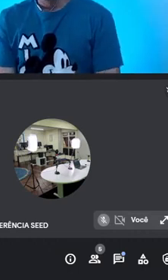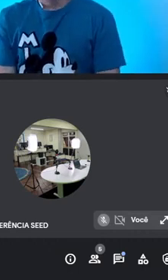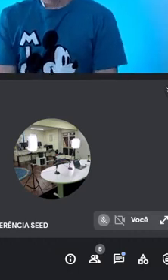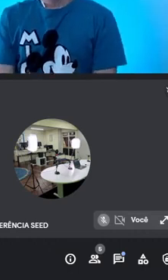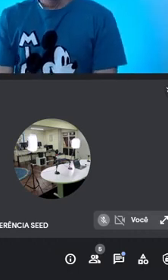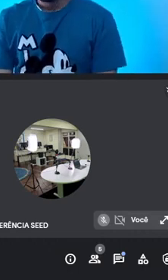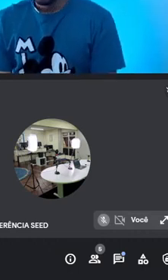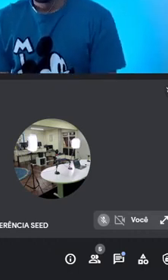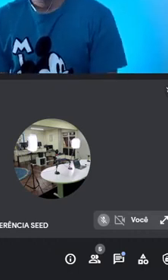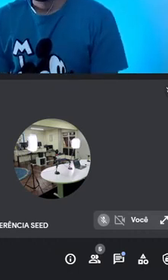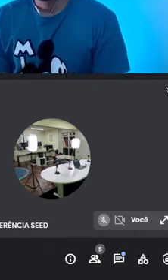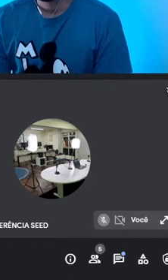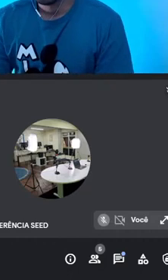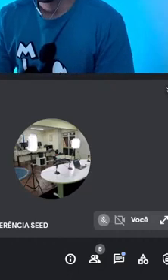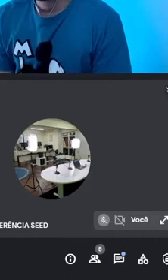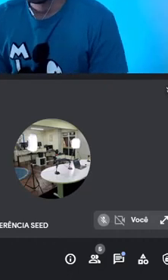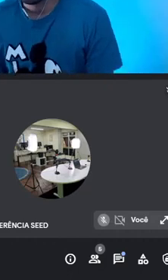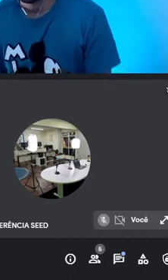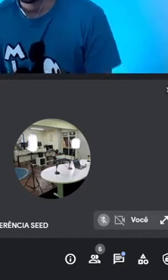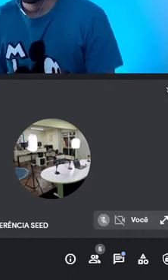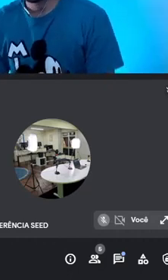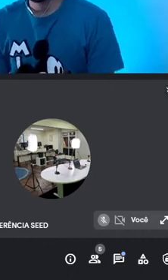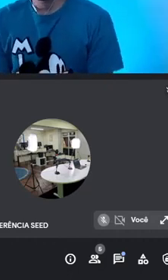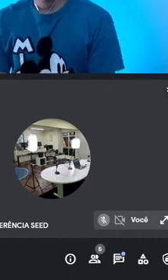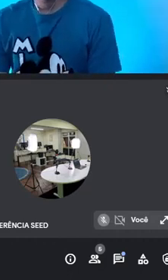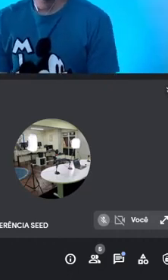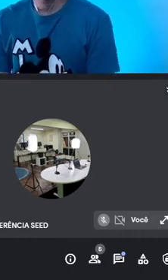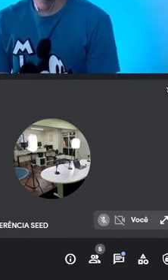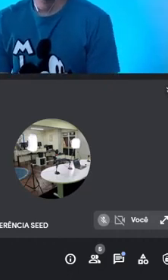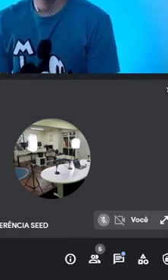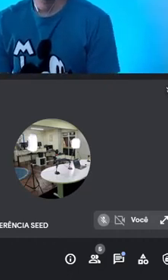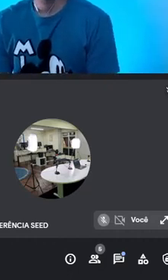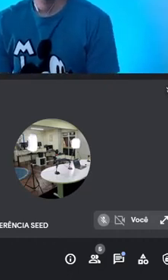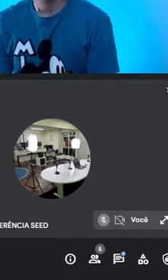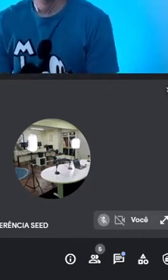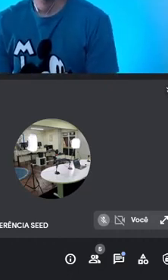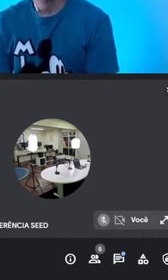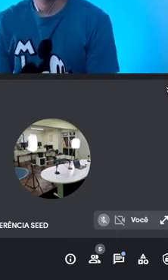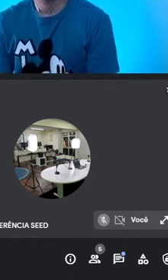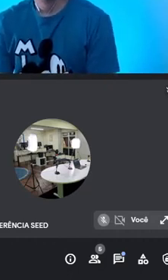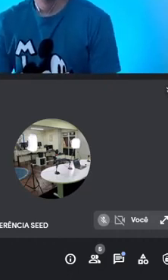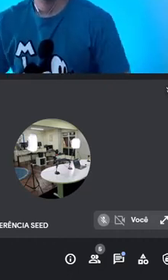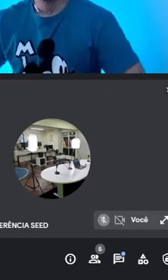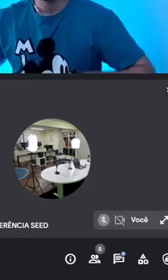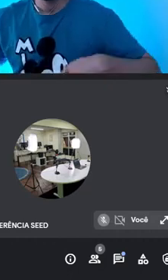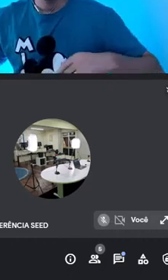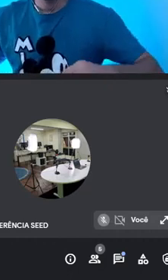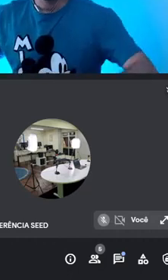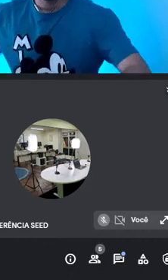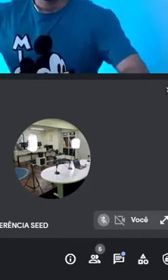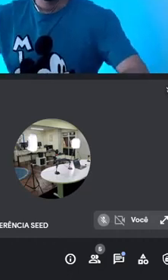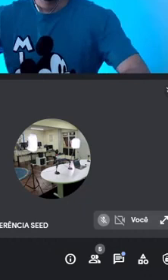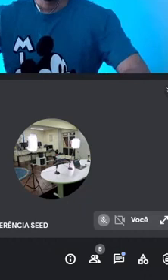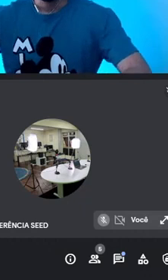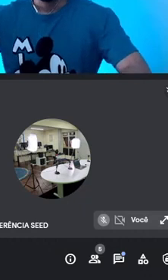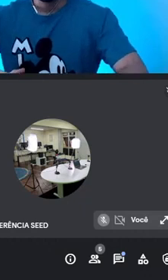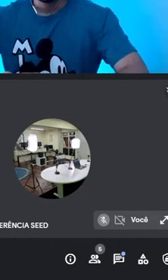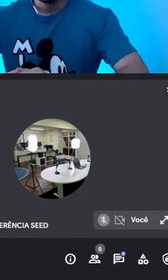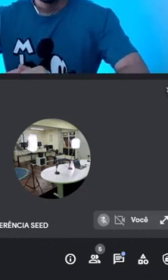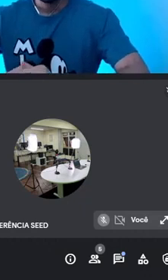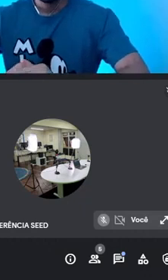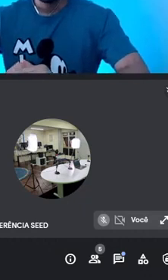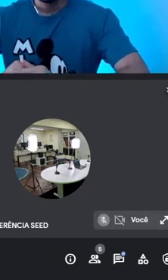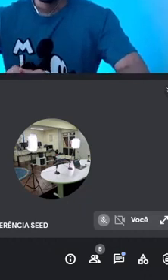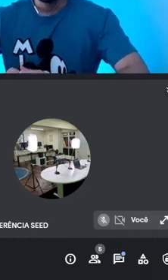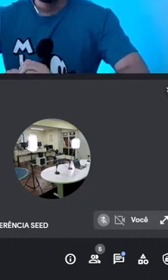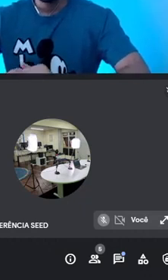aí, saber que você está impactando a vida de tantos alunos e alunas, né? A gente tem aí um desafio incrível de ensinar todo mundo a programar e